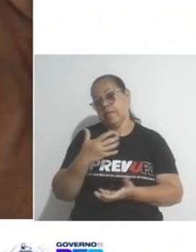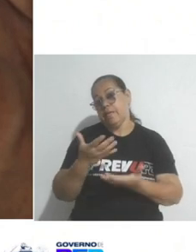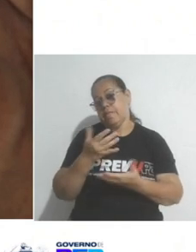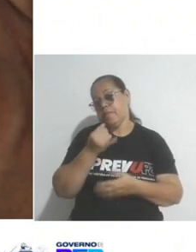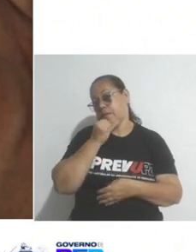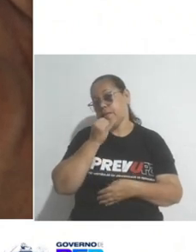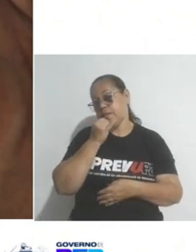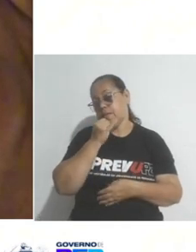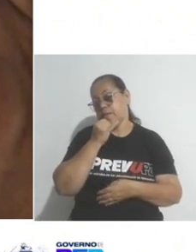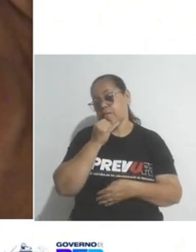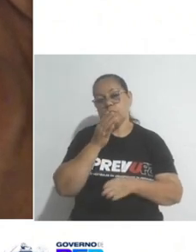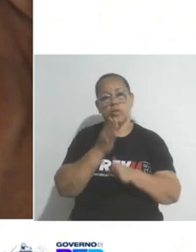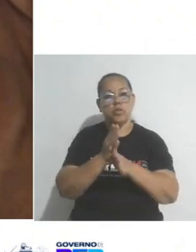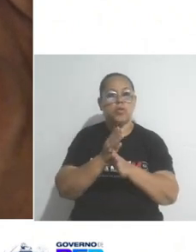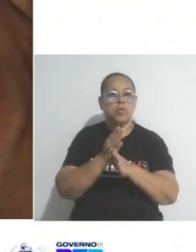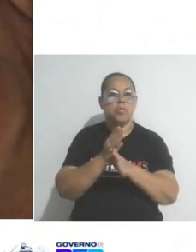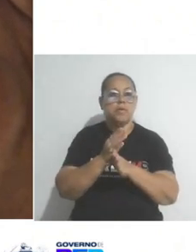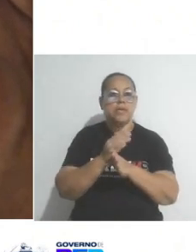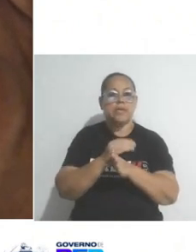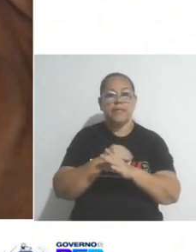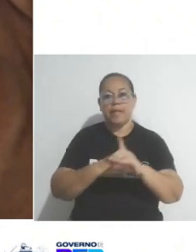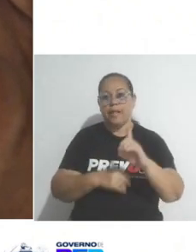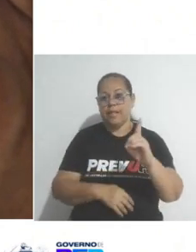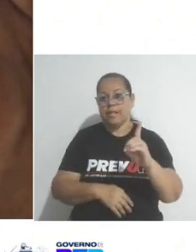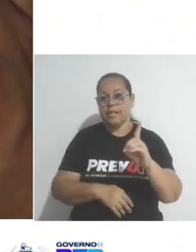exemplo a distância no real